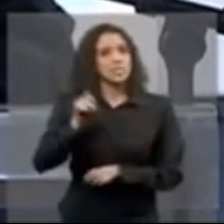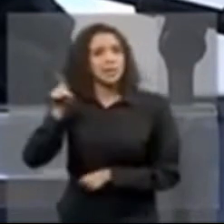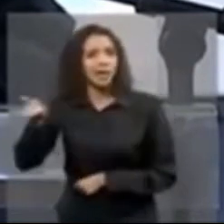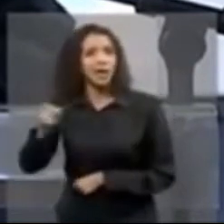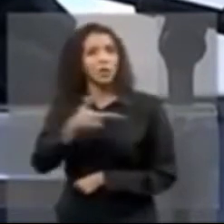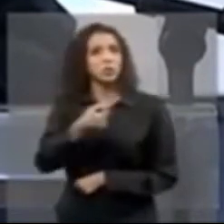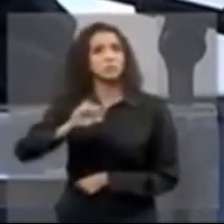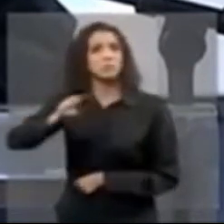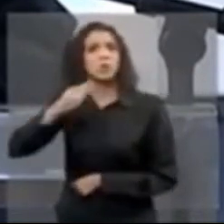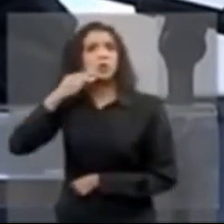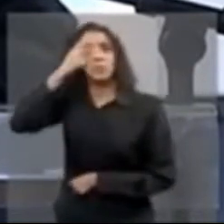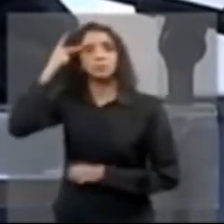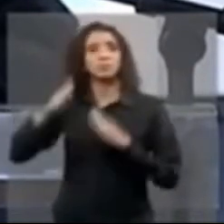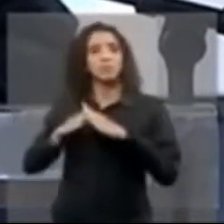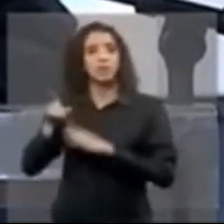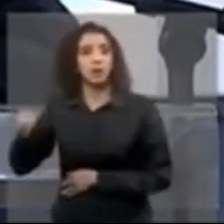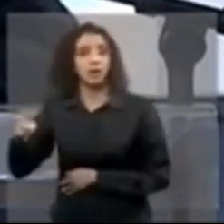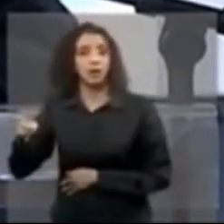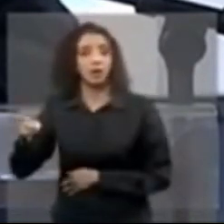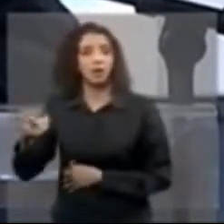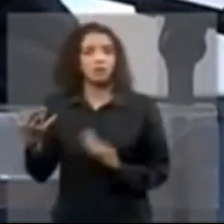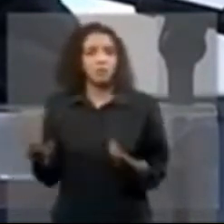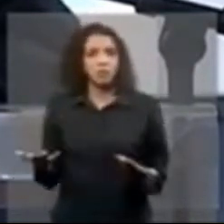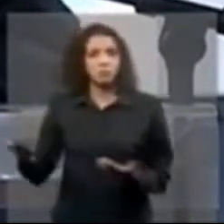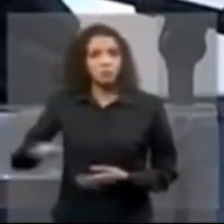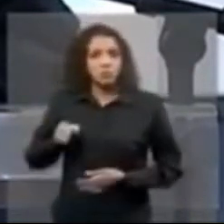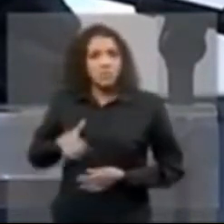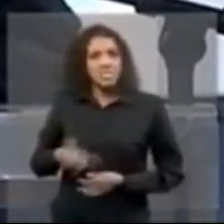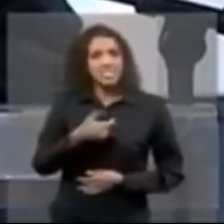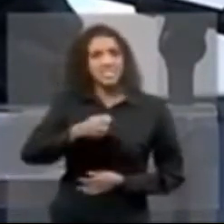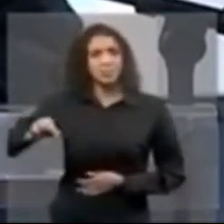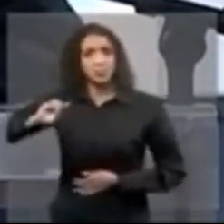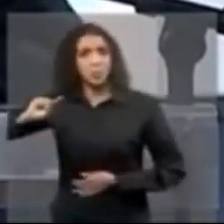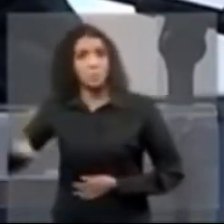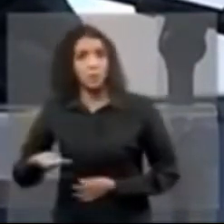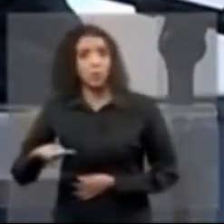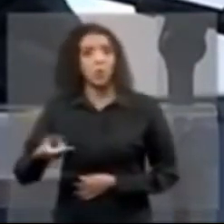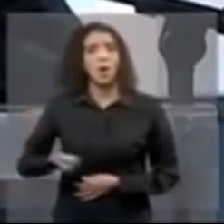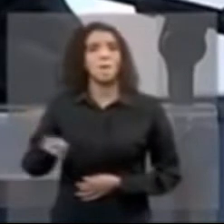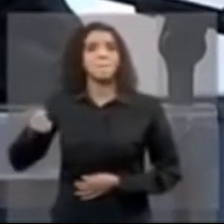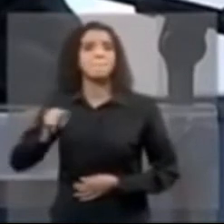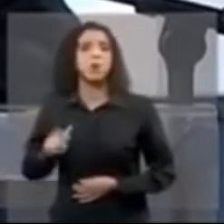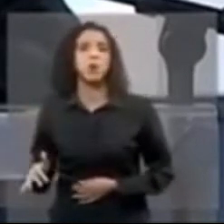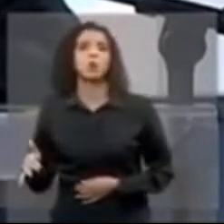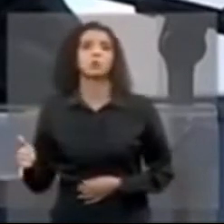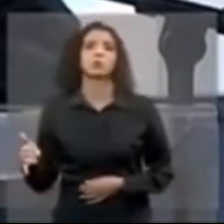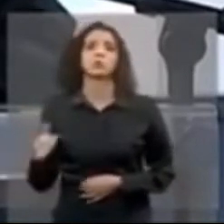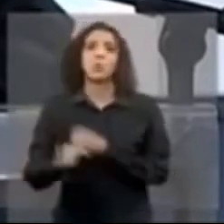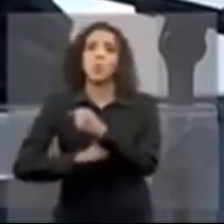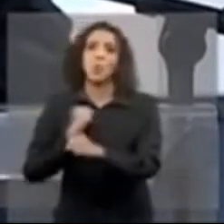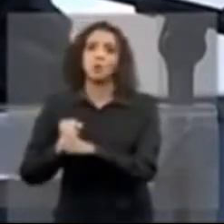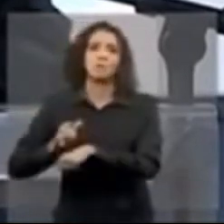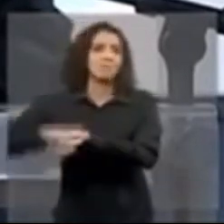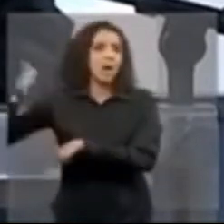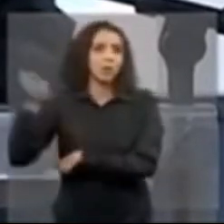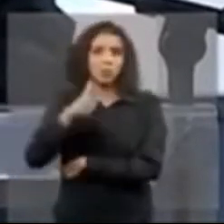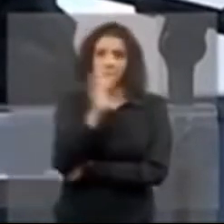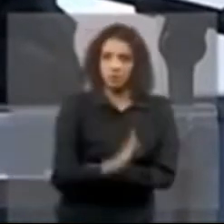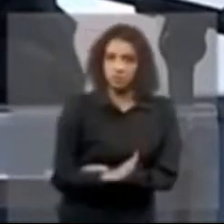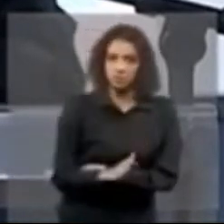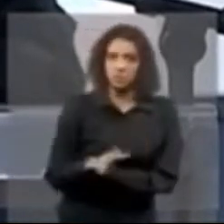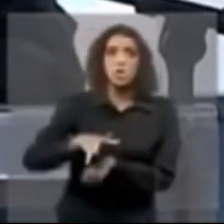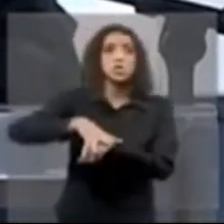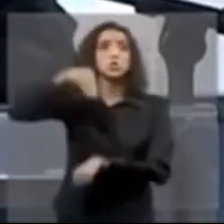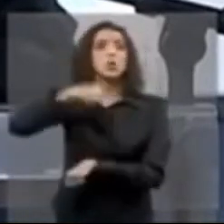milhões de habitantes, praticaria 700 mil abortos por ano, 7 vezes o número do Brasil. A Suécia tem